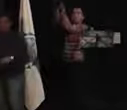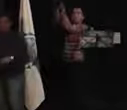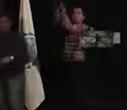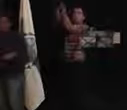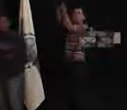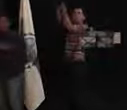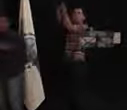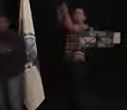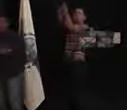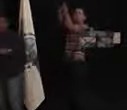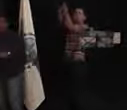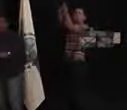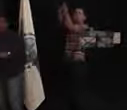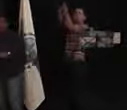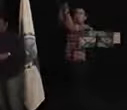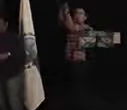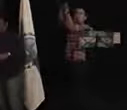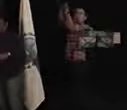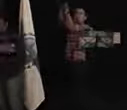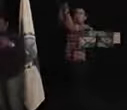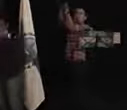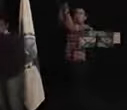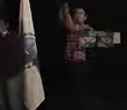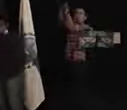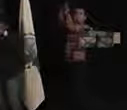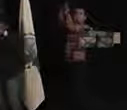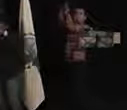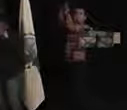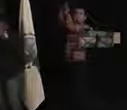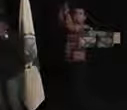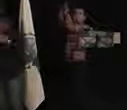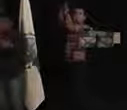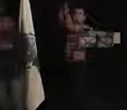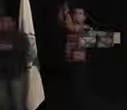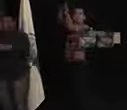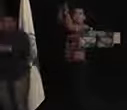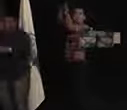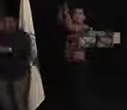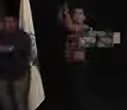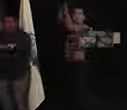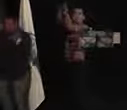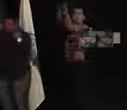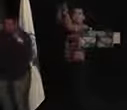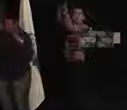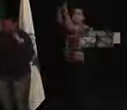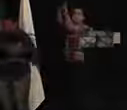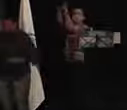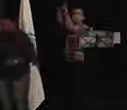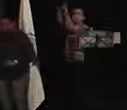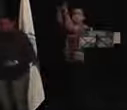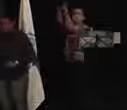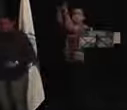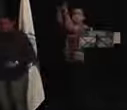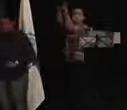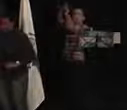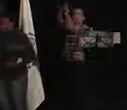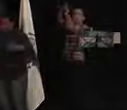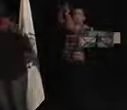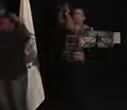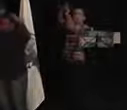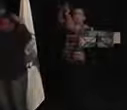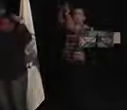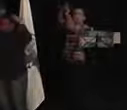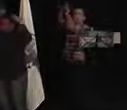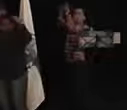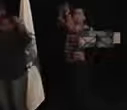lesão neurológica, é um defeito, alguma estrutura lá no cérebro é